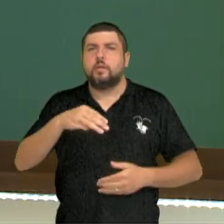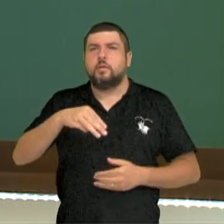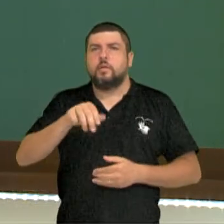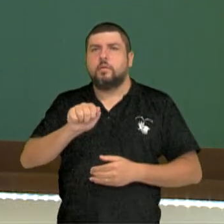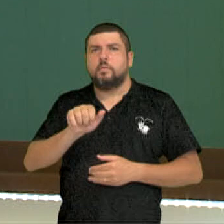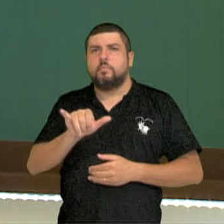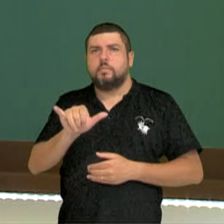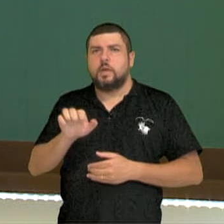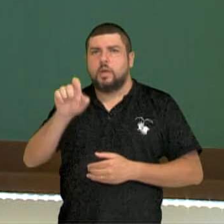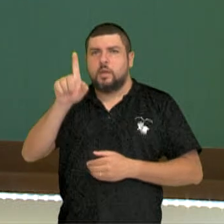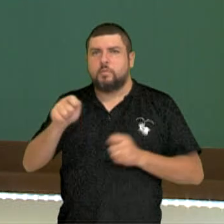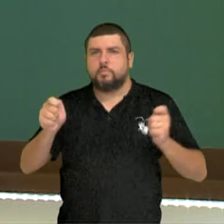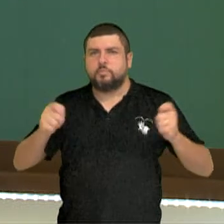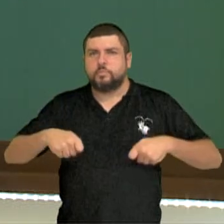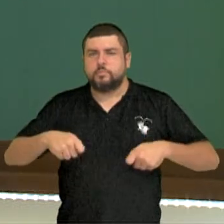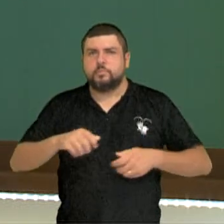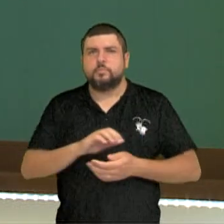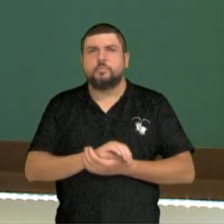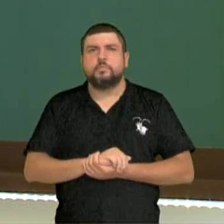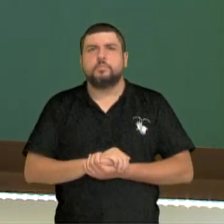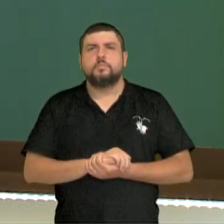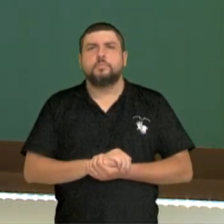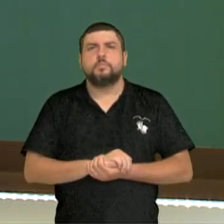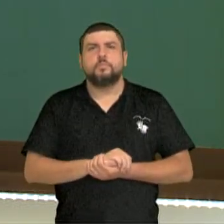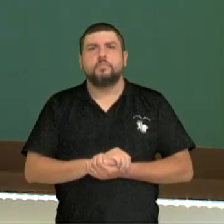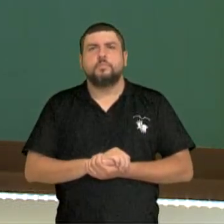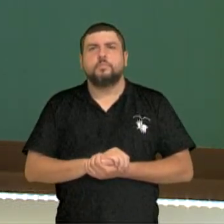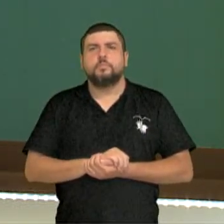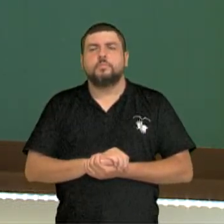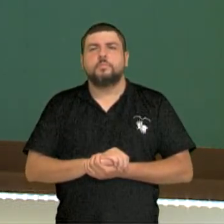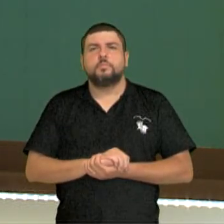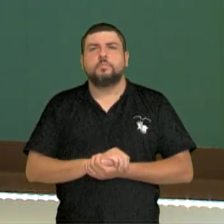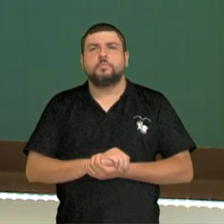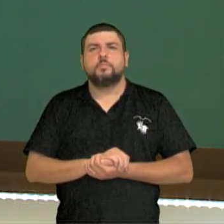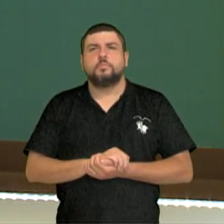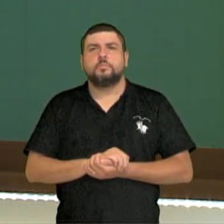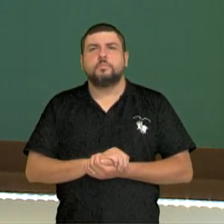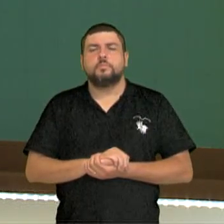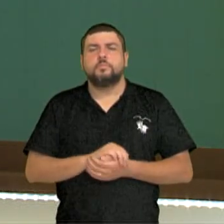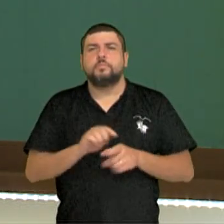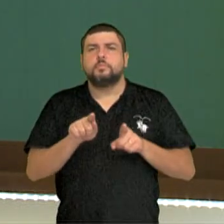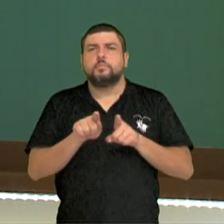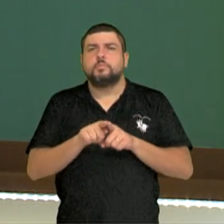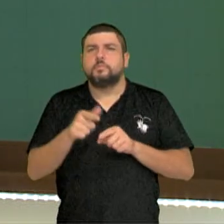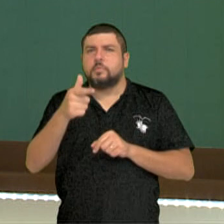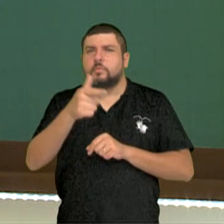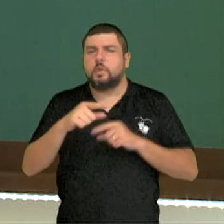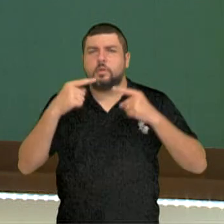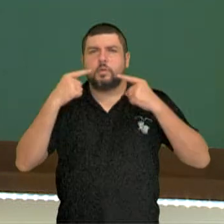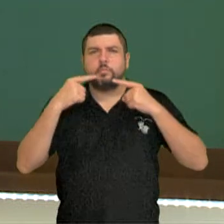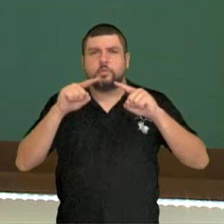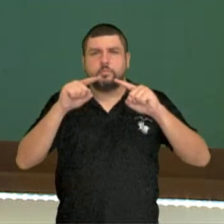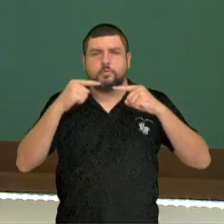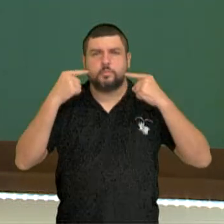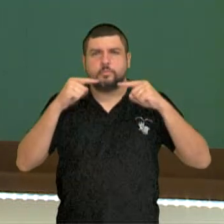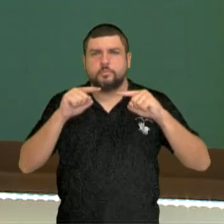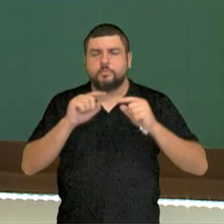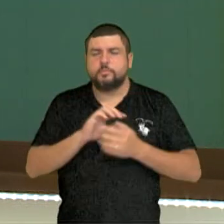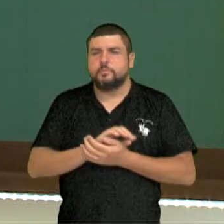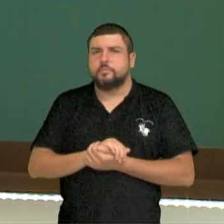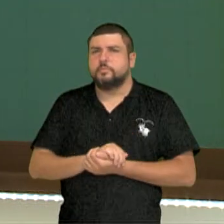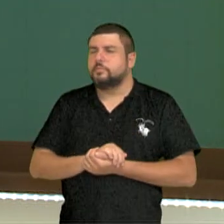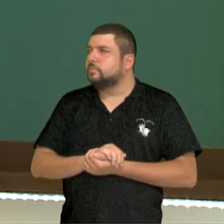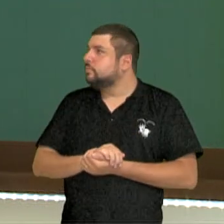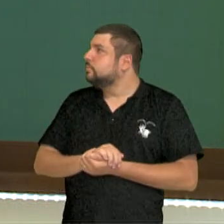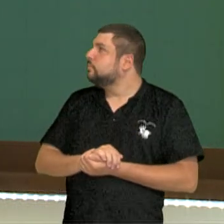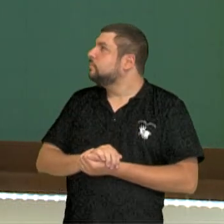uma possibilidade. Tem mais um exemplo aqui de uma música da banda Radiohead, que diz assim,